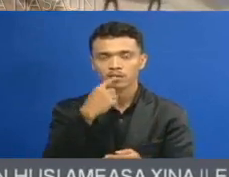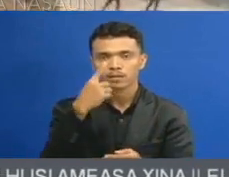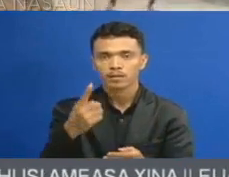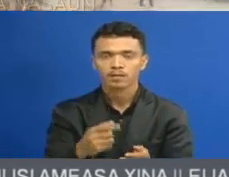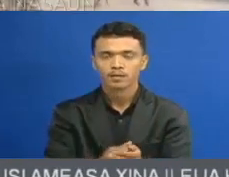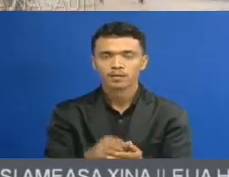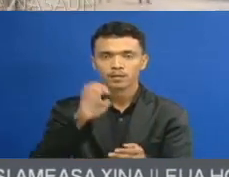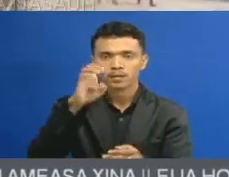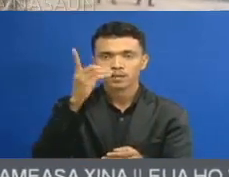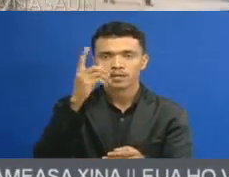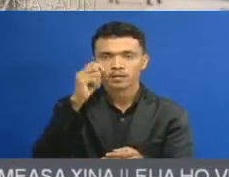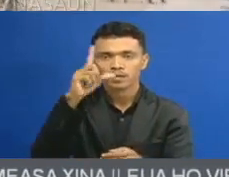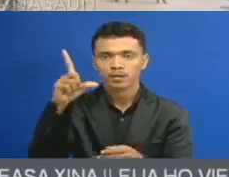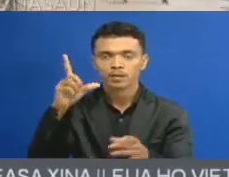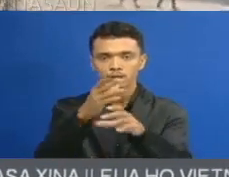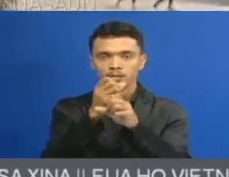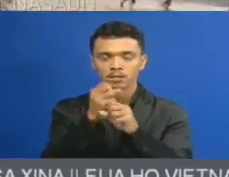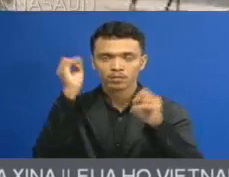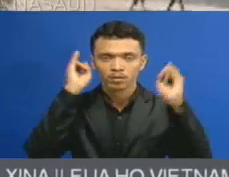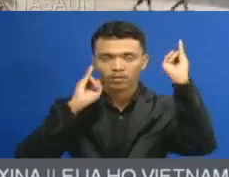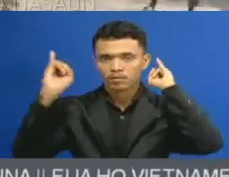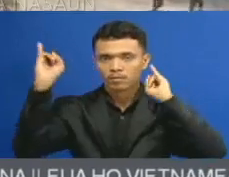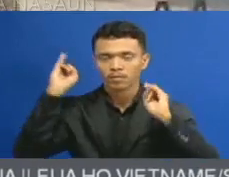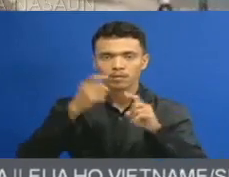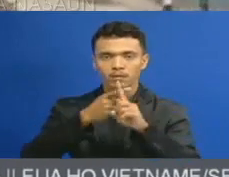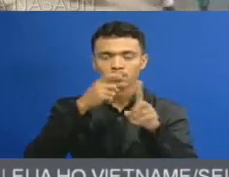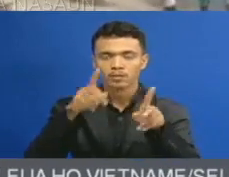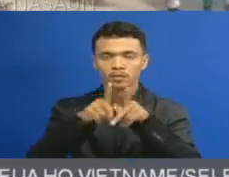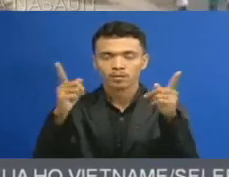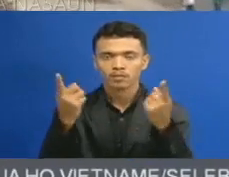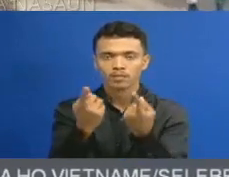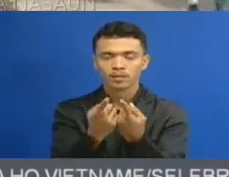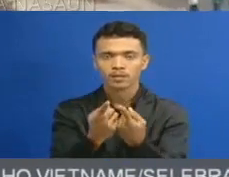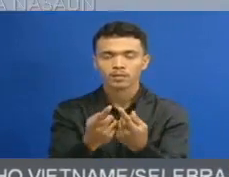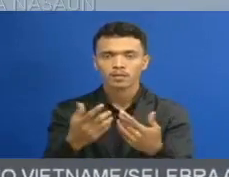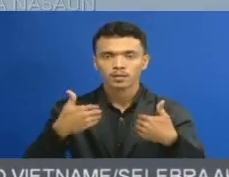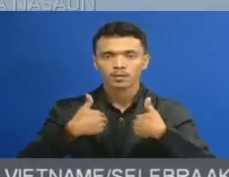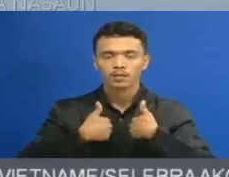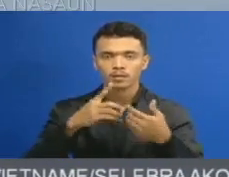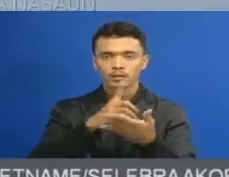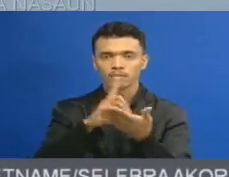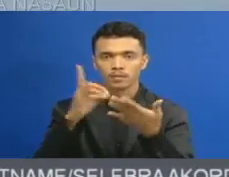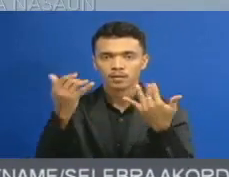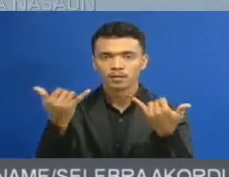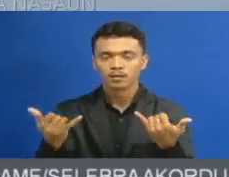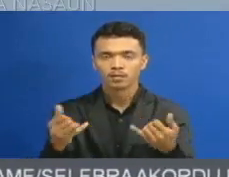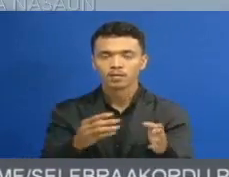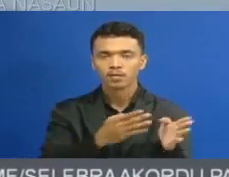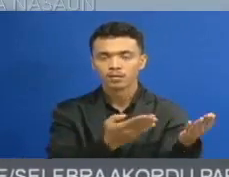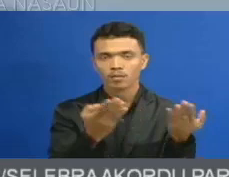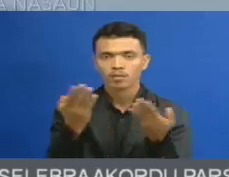confirma, EDTL EP sima uma informação, husi companhia Manang 9, katak iha semana né nyalaran, mobiliza